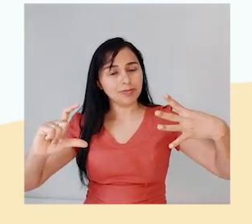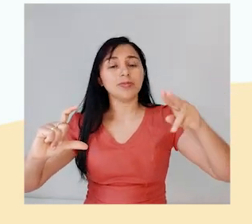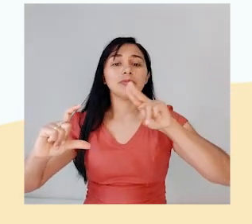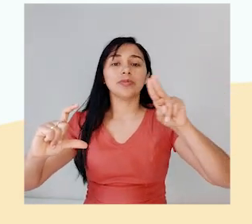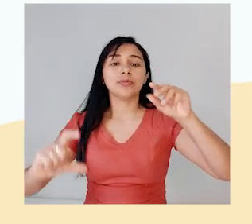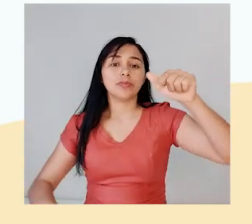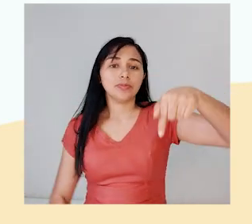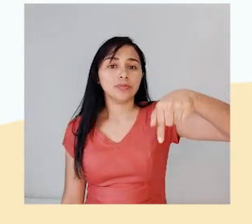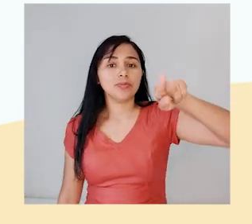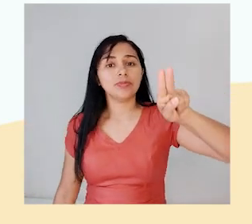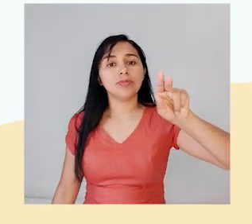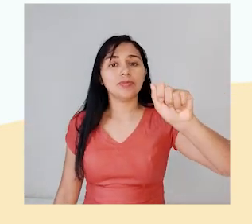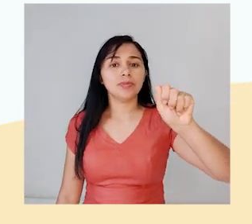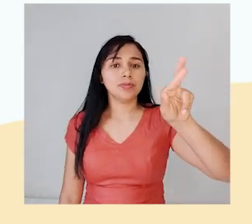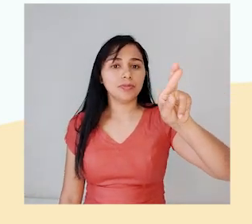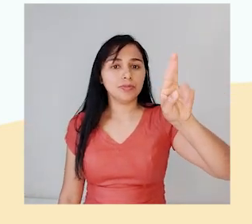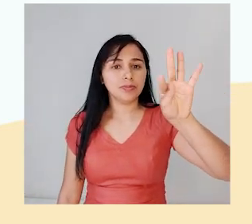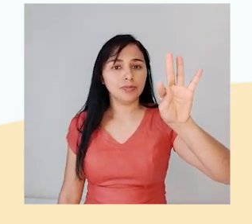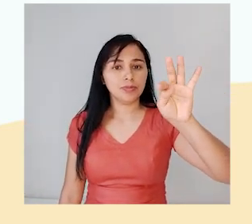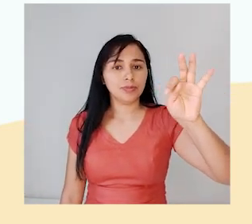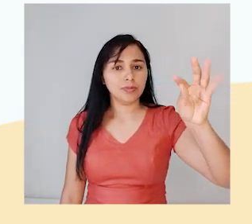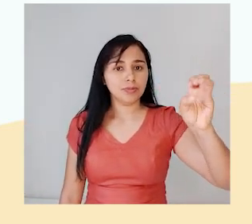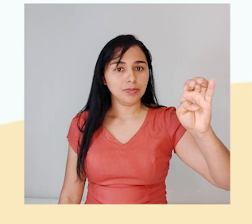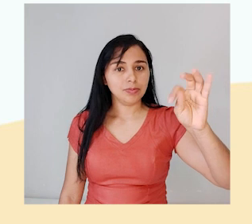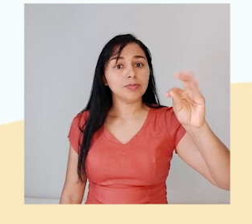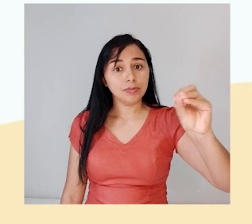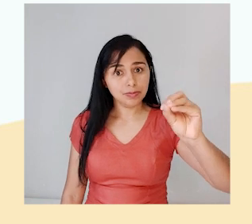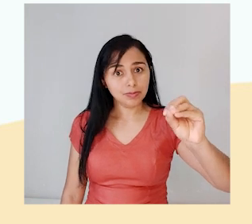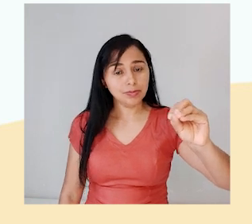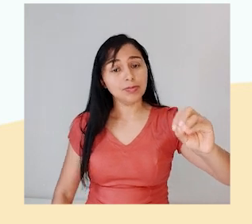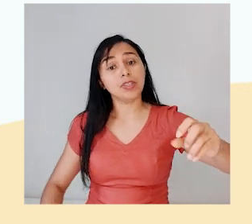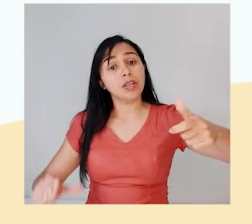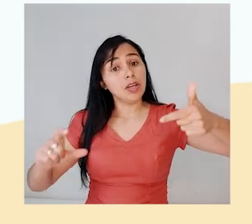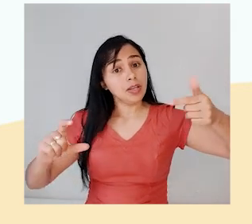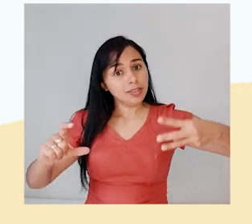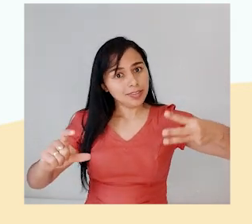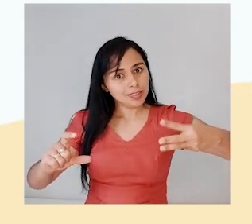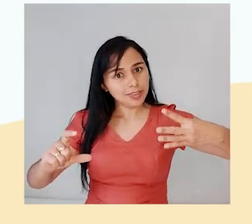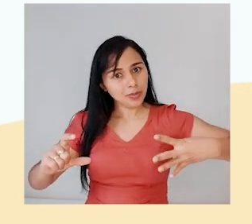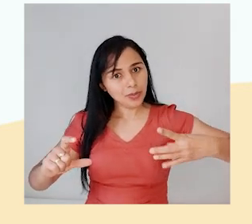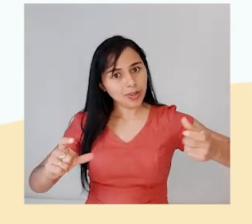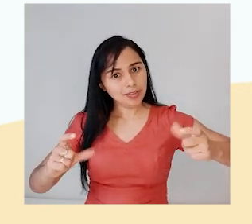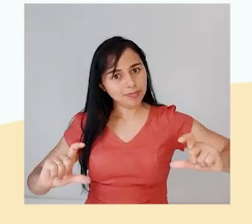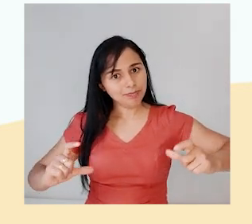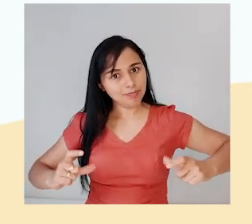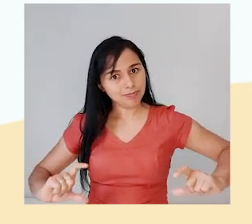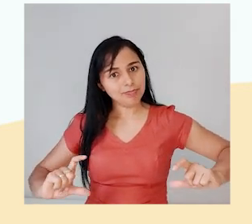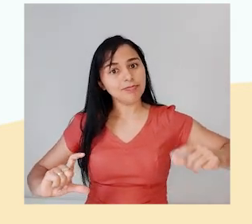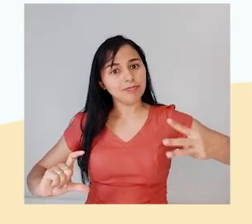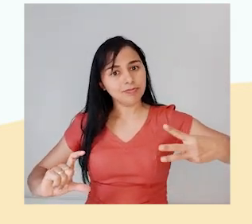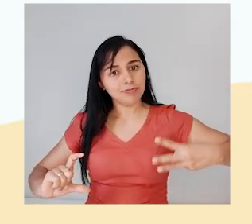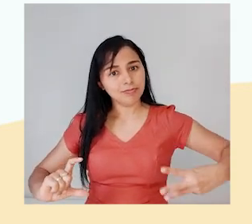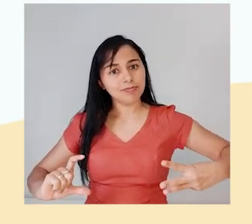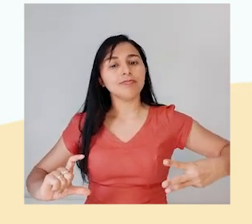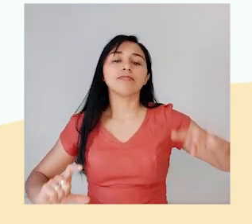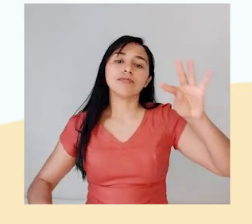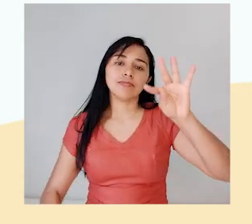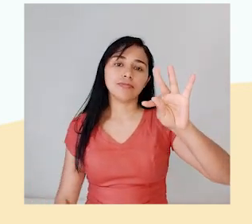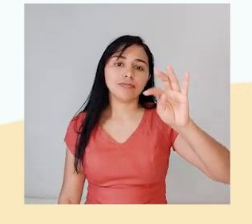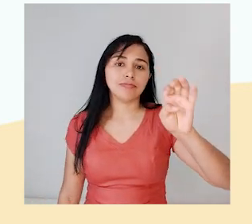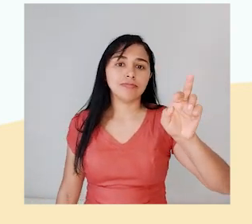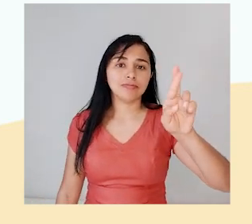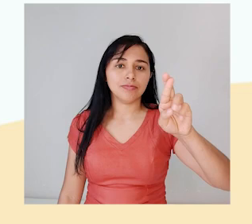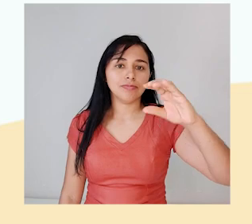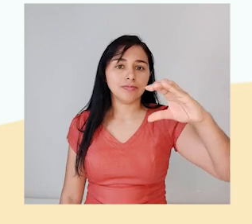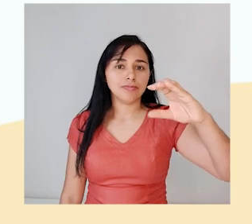estrofes com 3 versos cada, que a gente chama de terceto. Então, no poema Soneto de Separação, temos